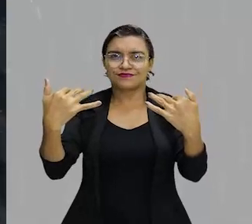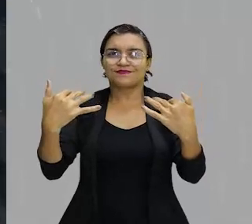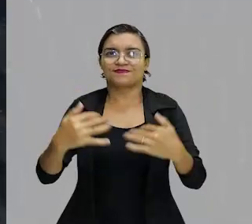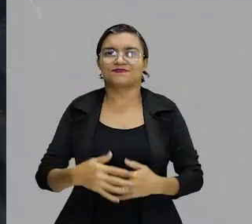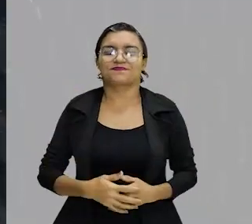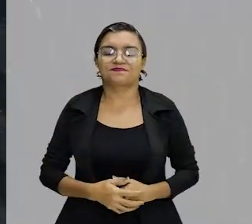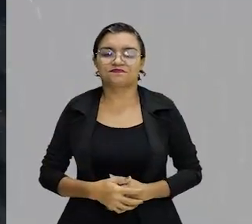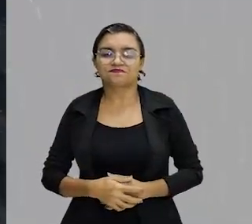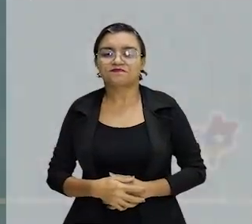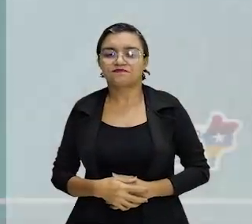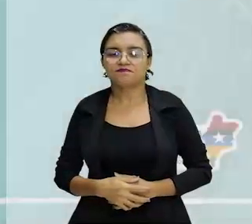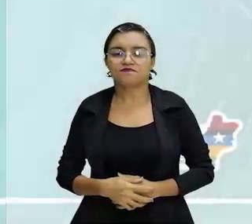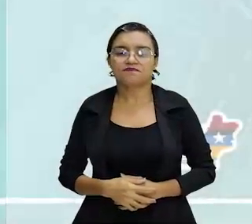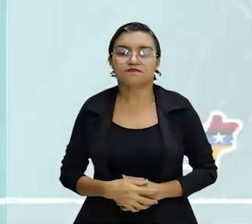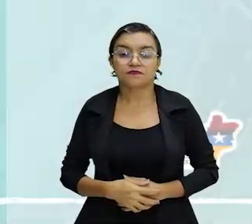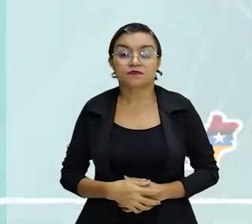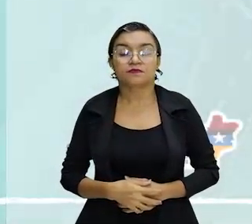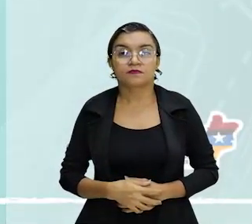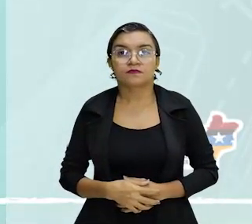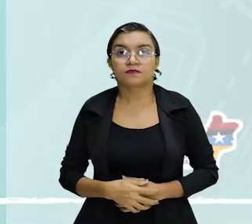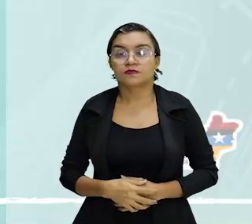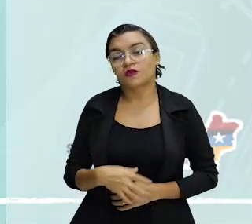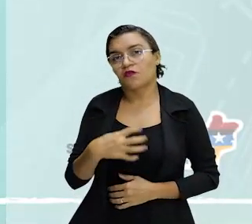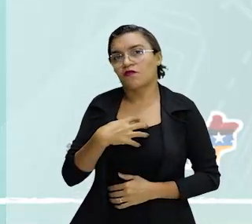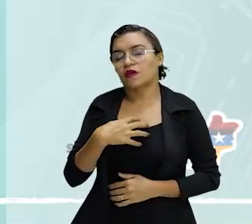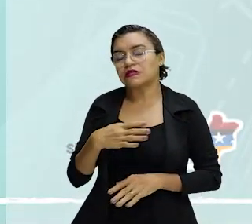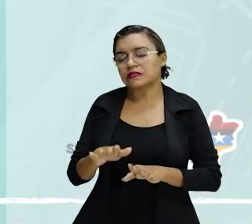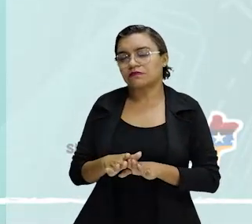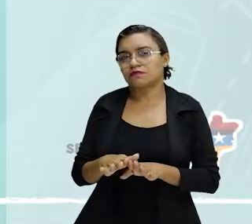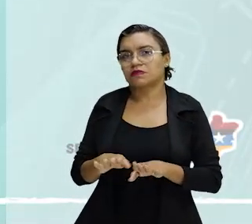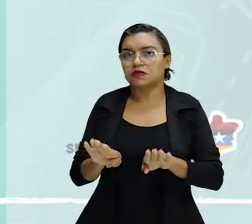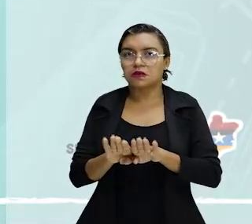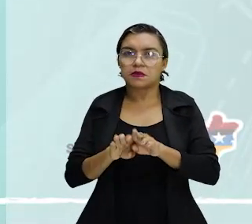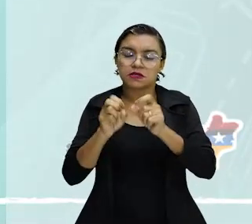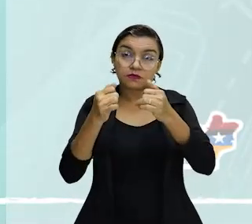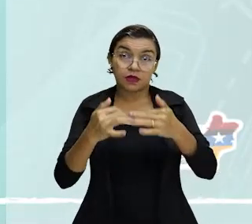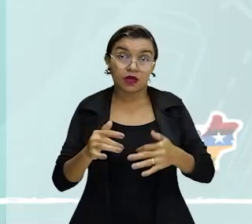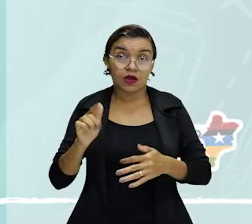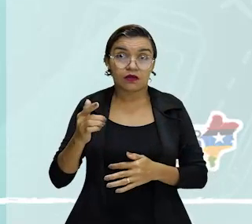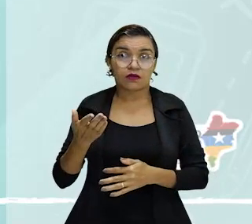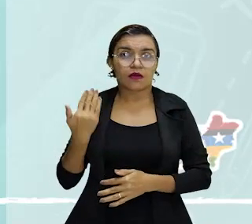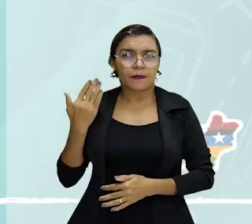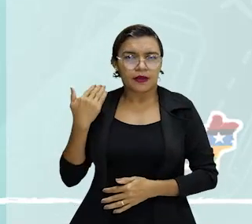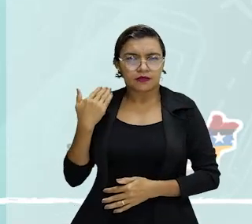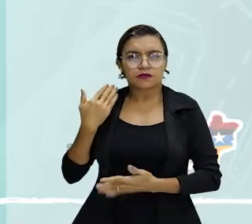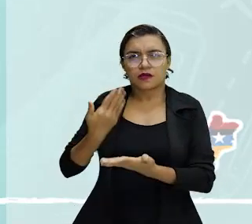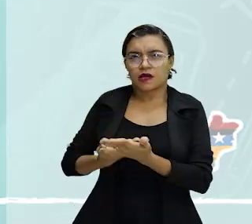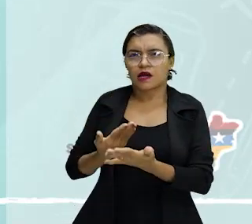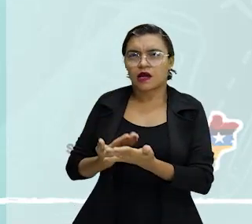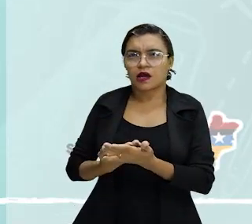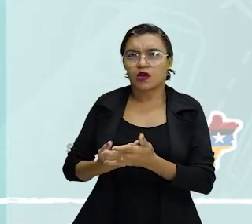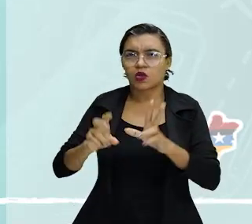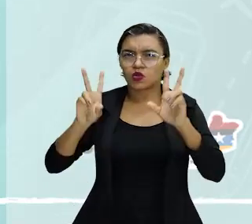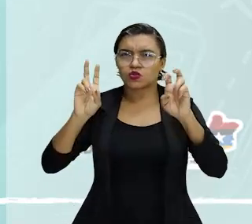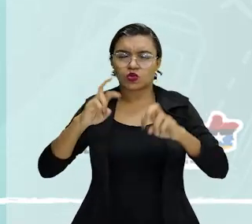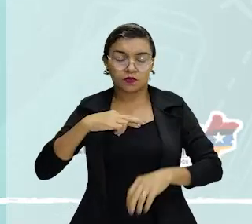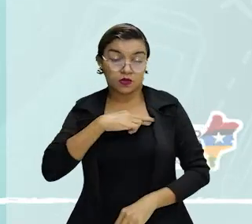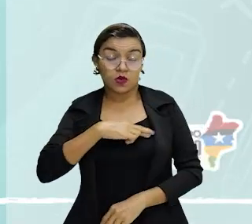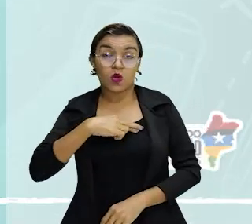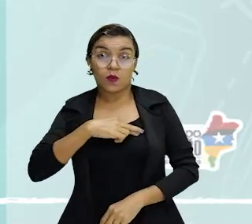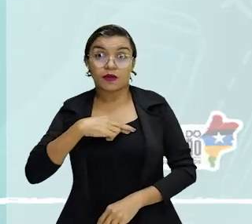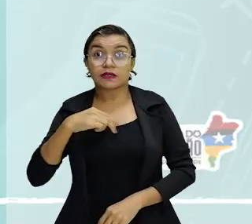aquela produção. De maneira também, assim como eu expliquei em uma outra videoaula sobre o romance, que a gente tem uma